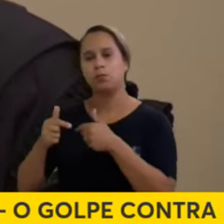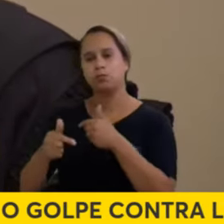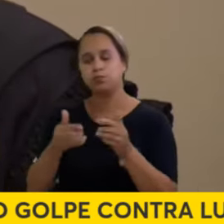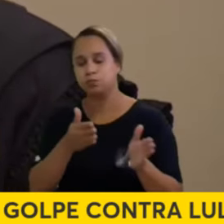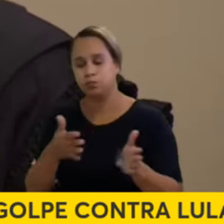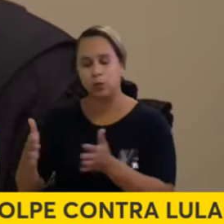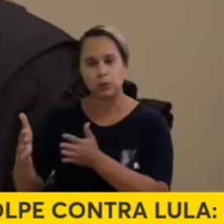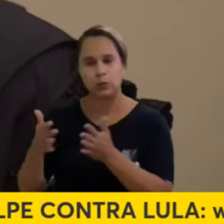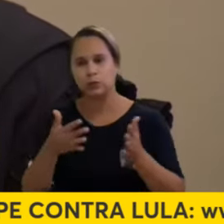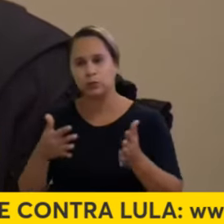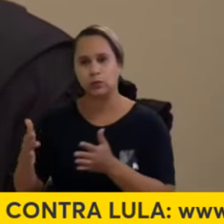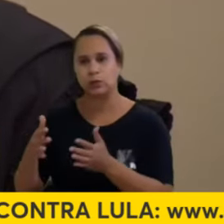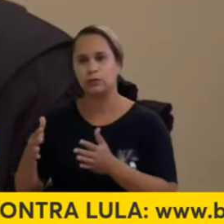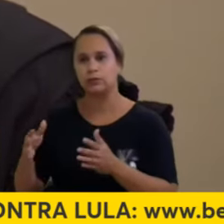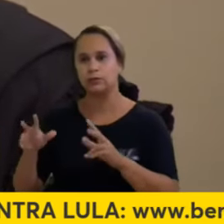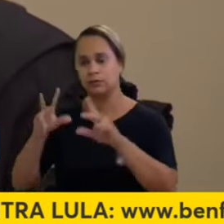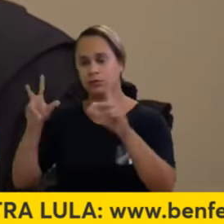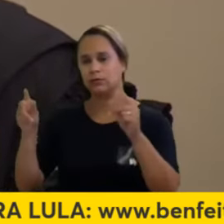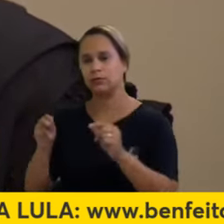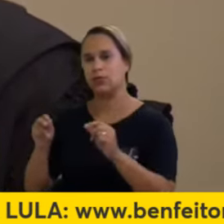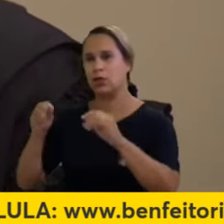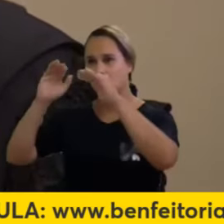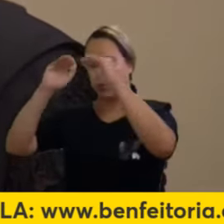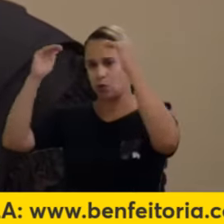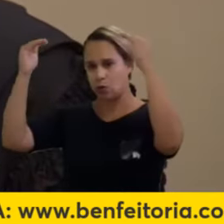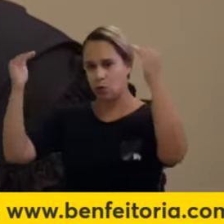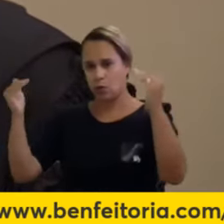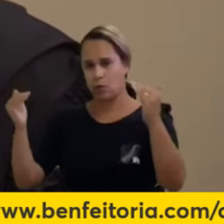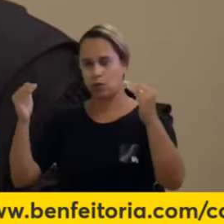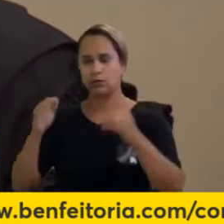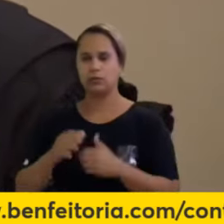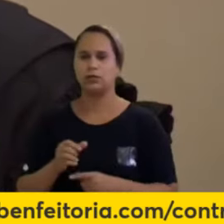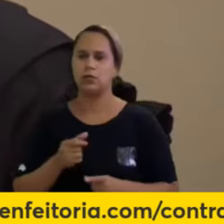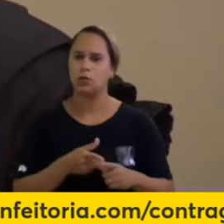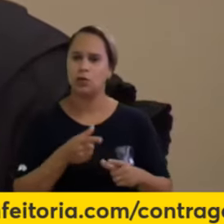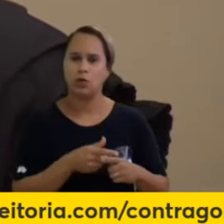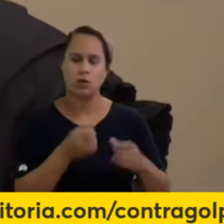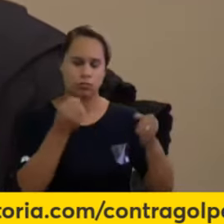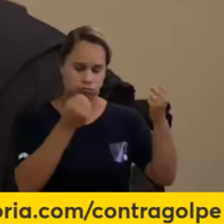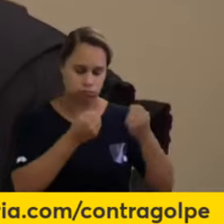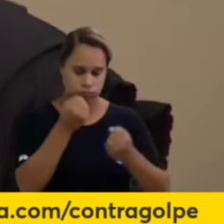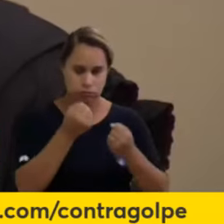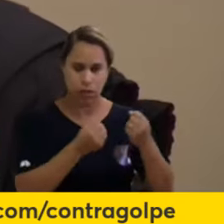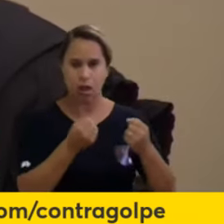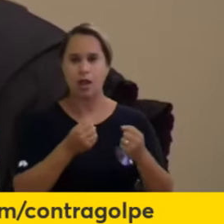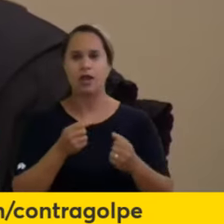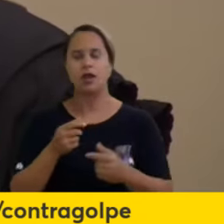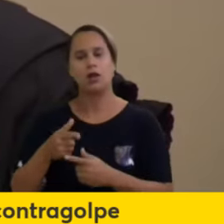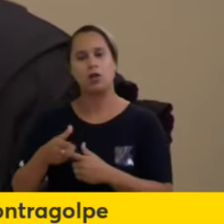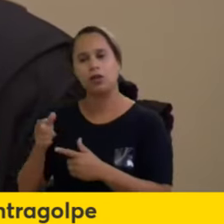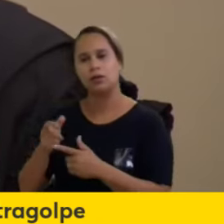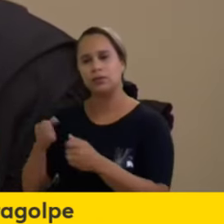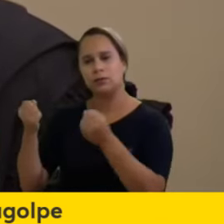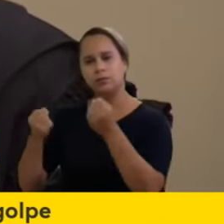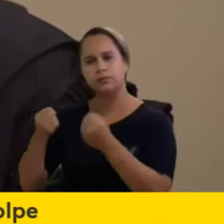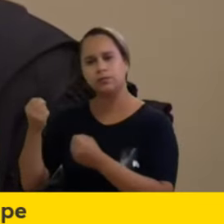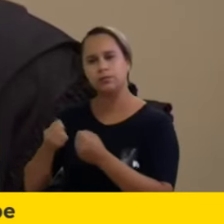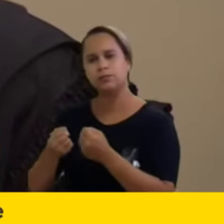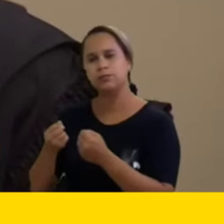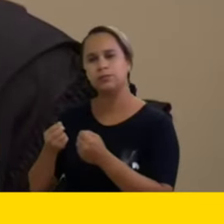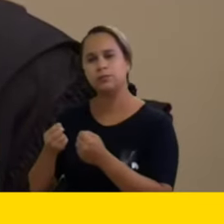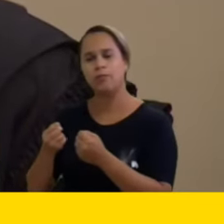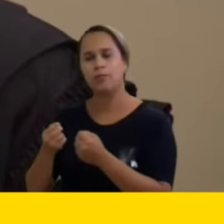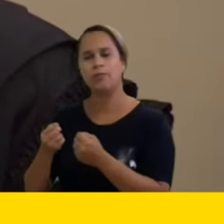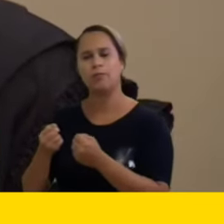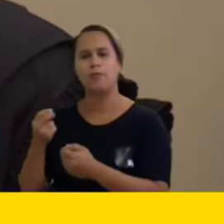lonas leater sobrinho serviço de ambulância locação de veículo locação de veículo Pantanal aerop Car valor do uso estimável do veículo